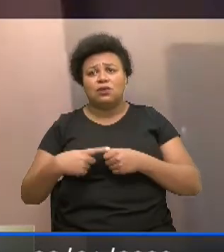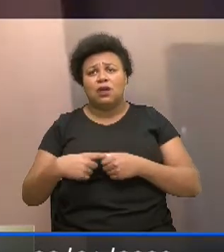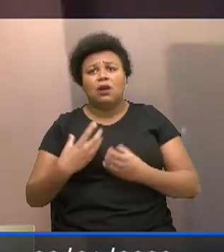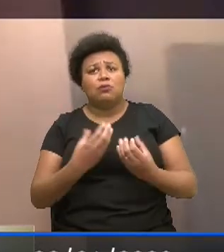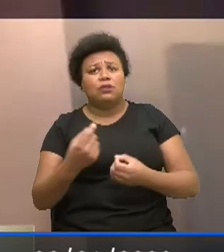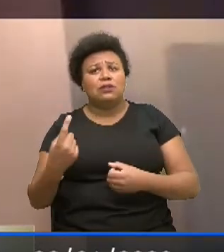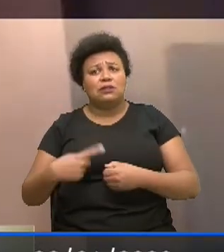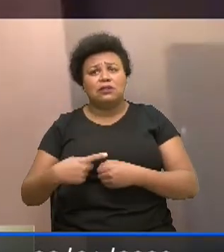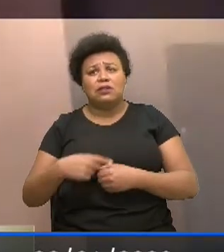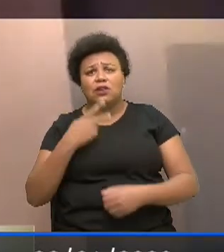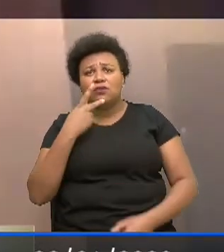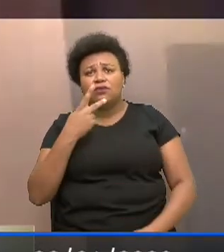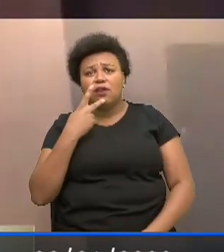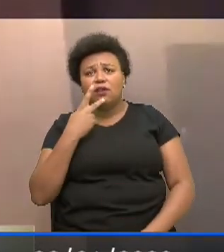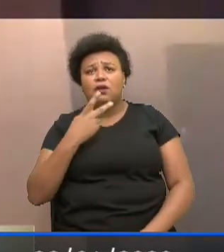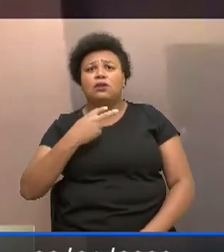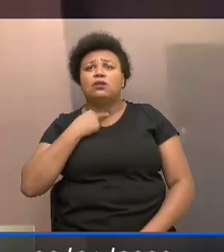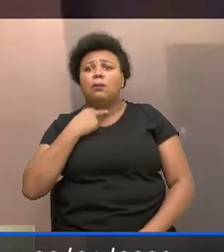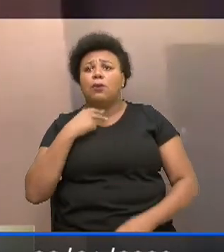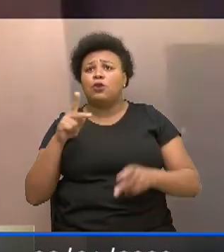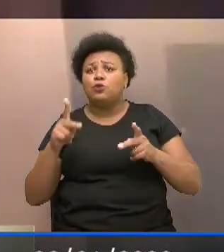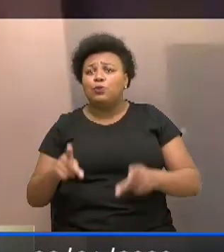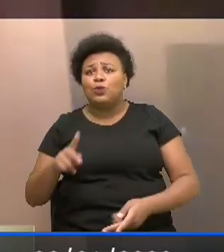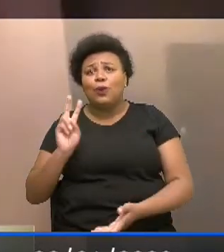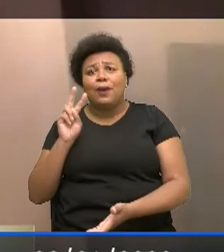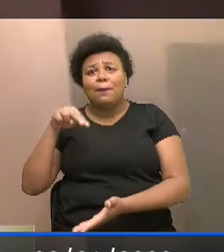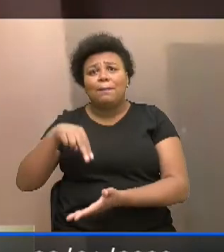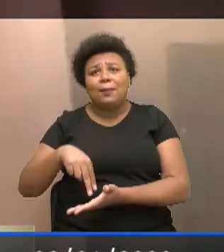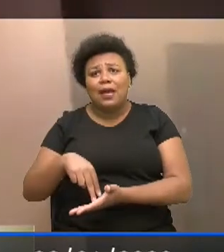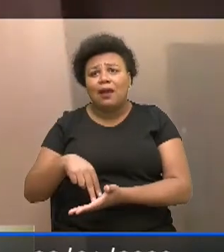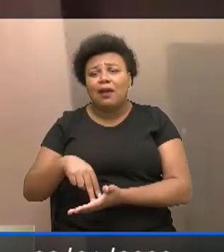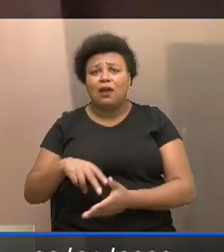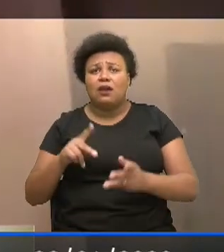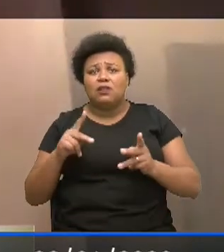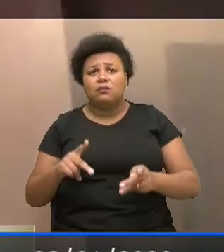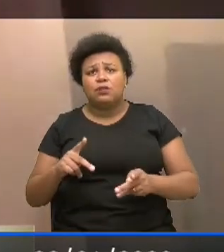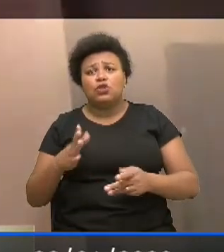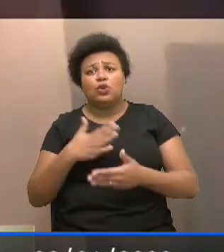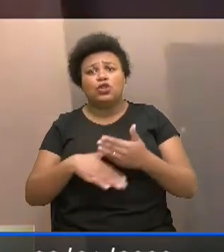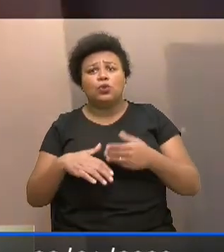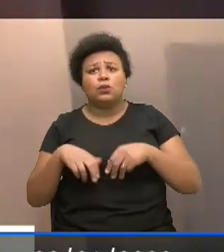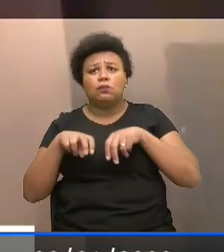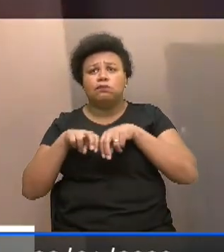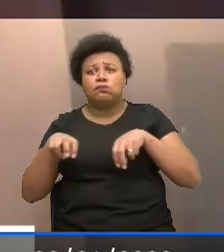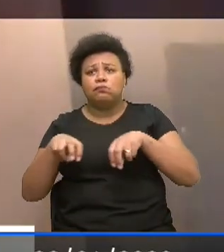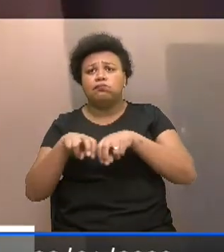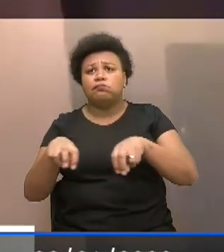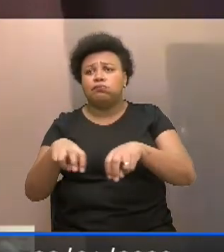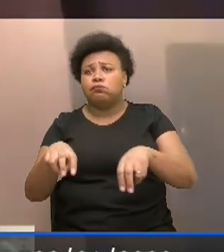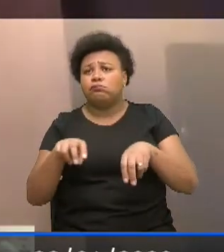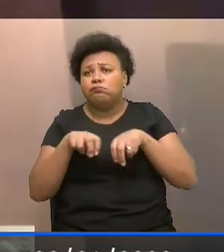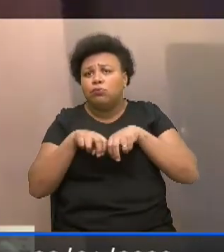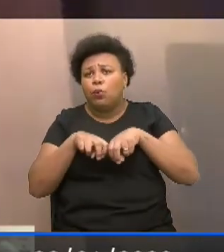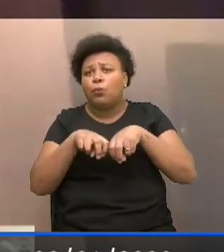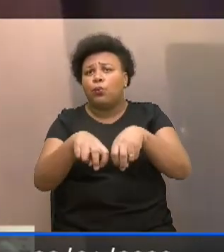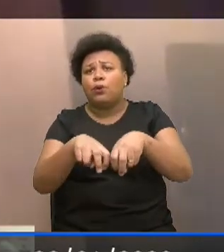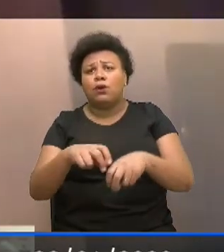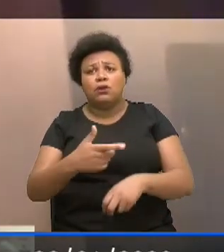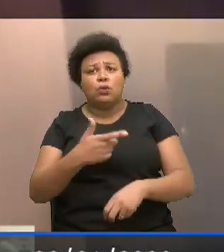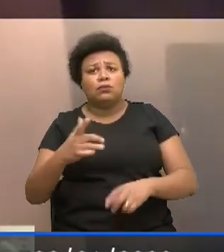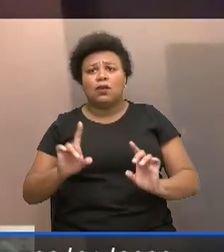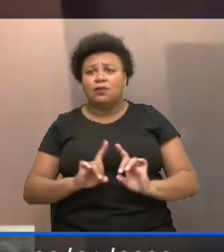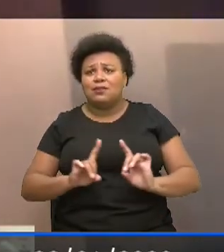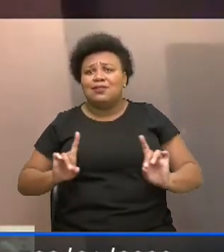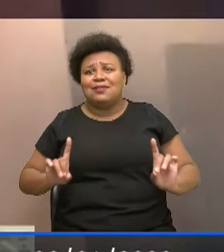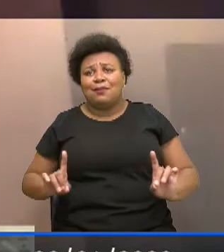colocam que não pode ter gente em pé. Consequentemente, as pessoas ficam todas sentadinhas uma do lado da outra. E não há o devido